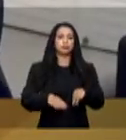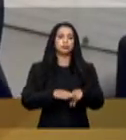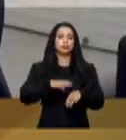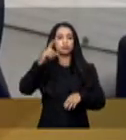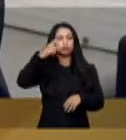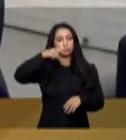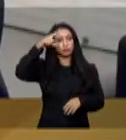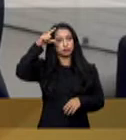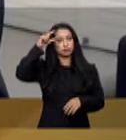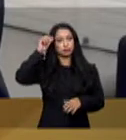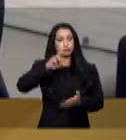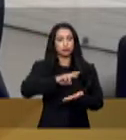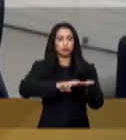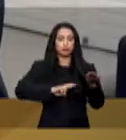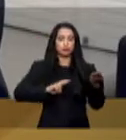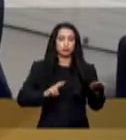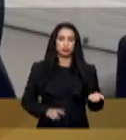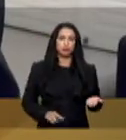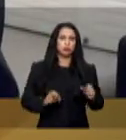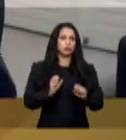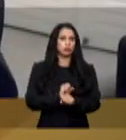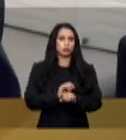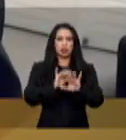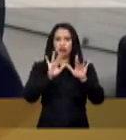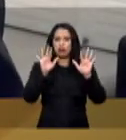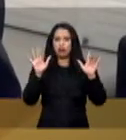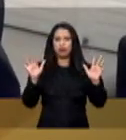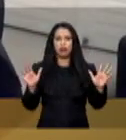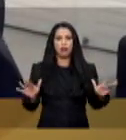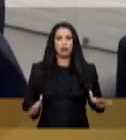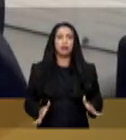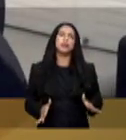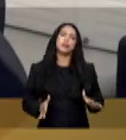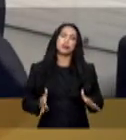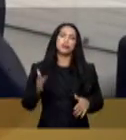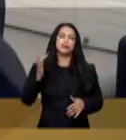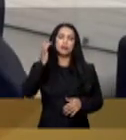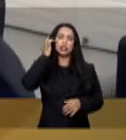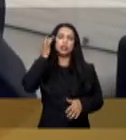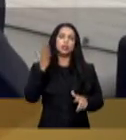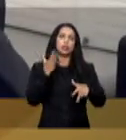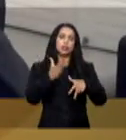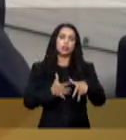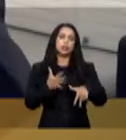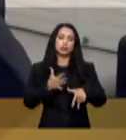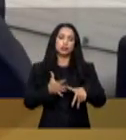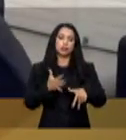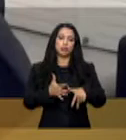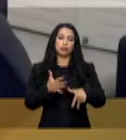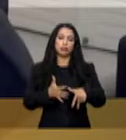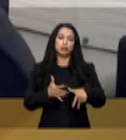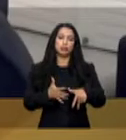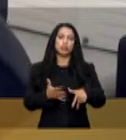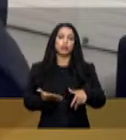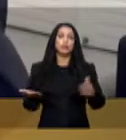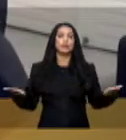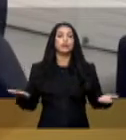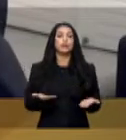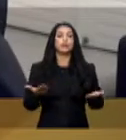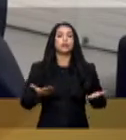Barroso. Relatório bastante claro que viabiliza as sustentações orais. Falará